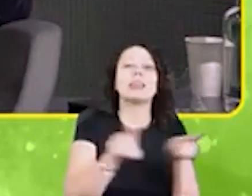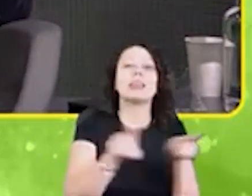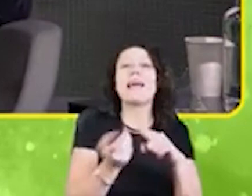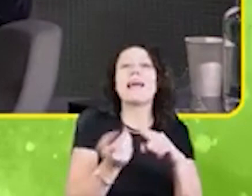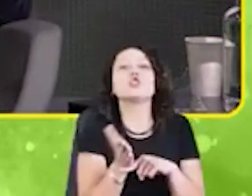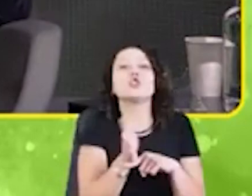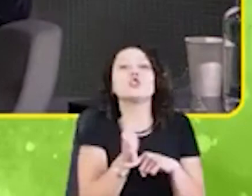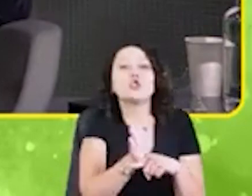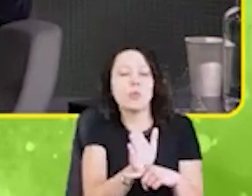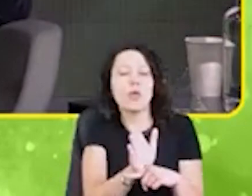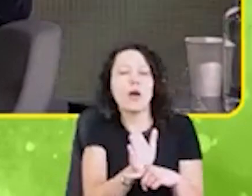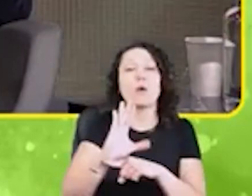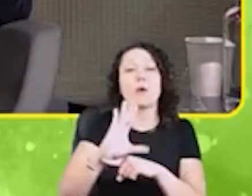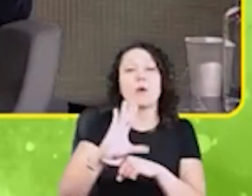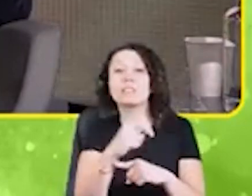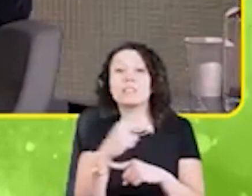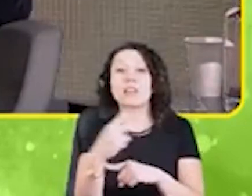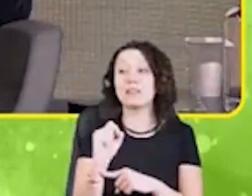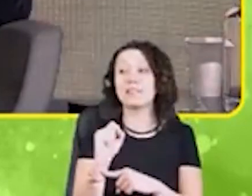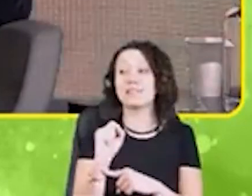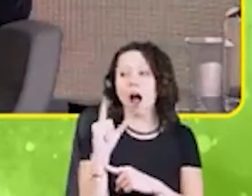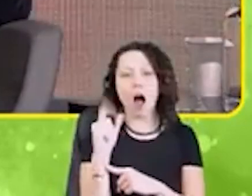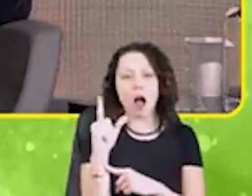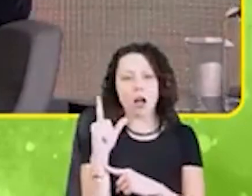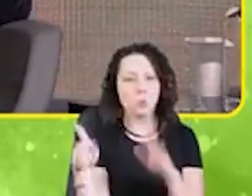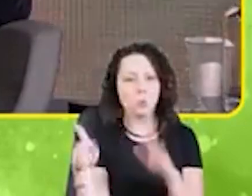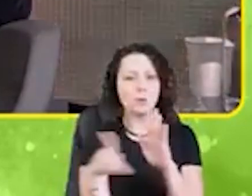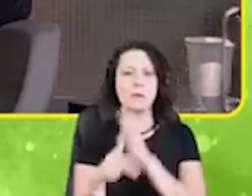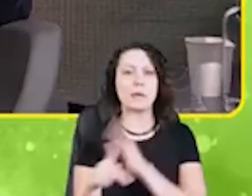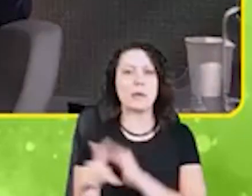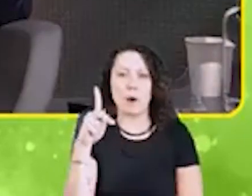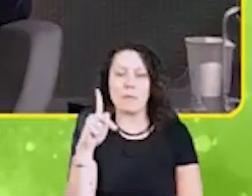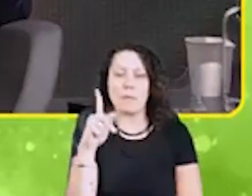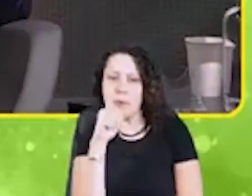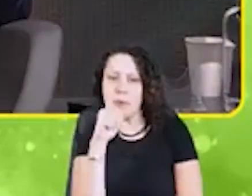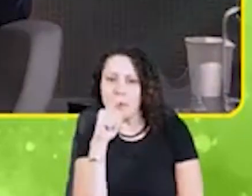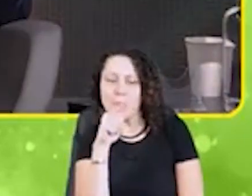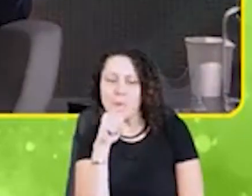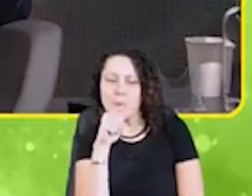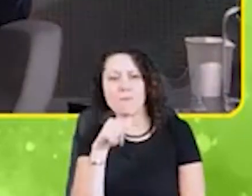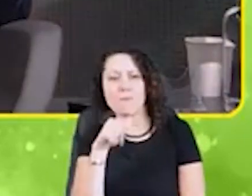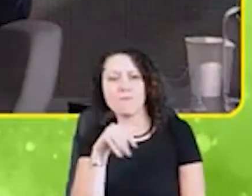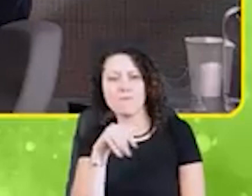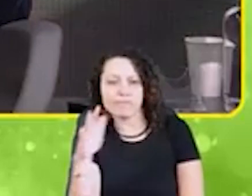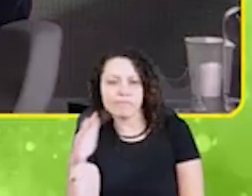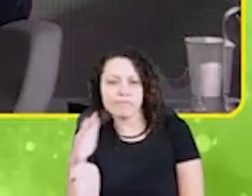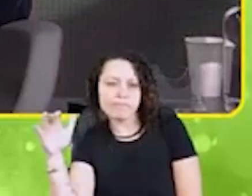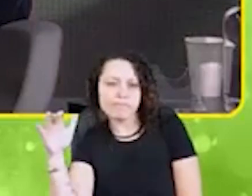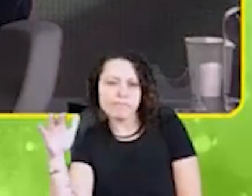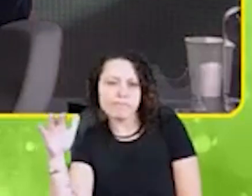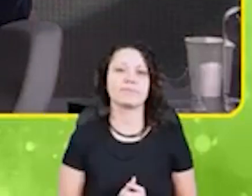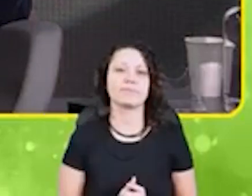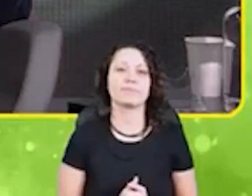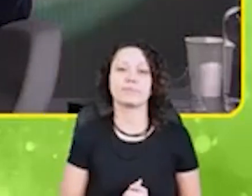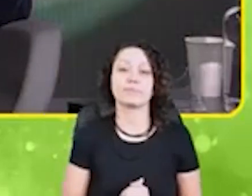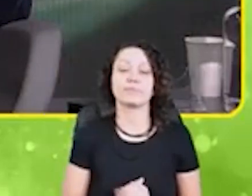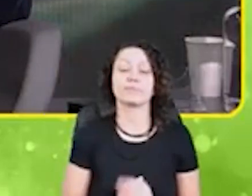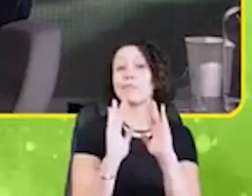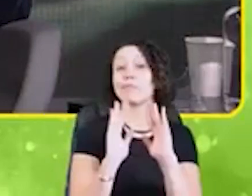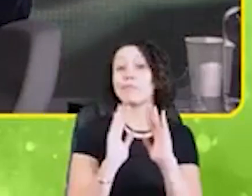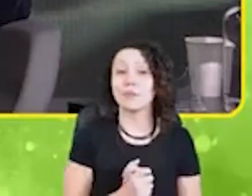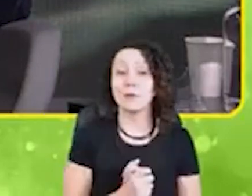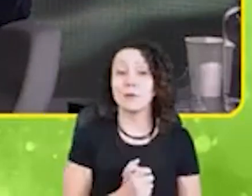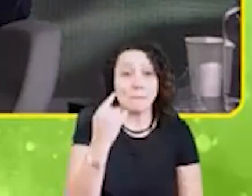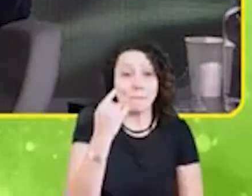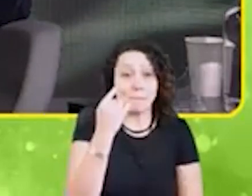nossa conta não sua conta de captura de carbono e voltando ao as reuniões bilaterais que tem realizado